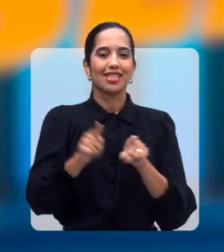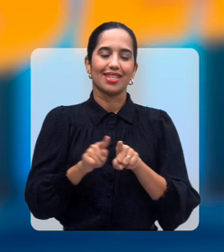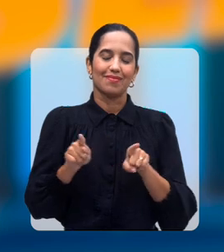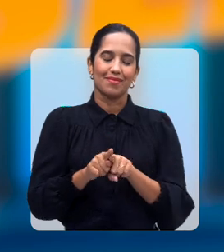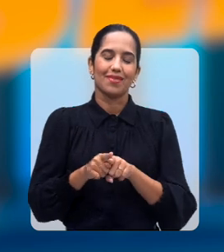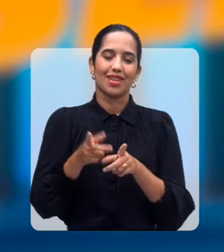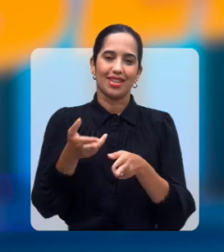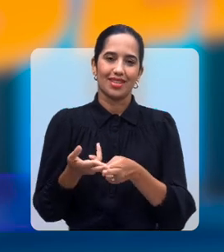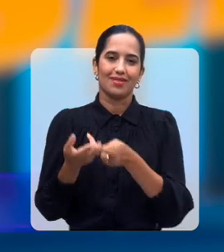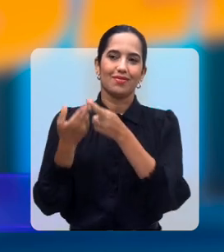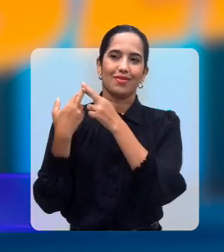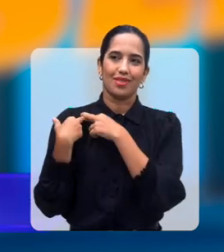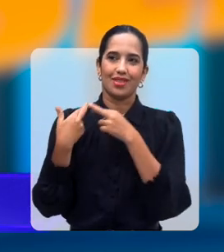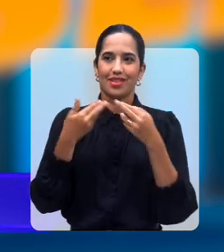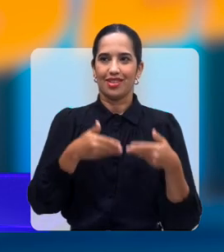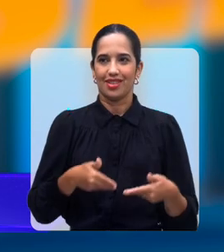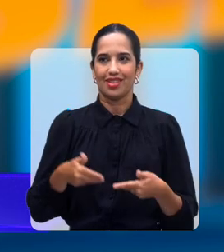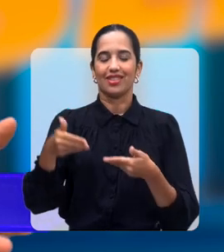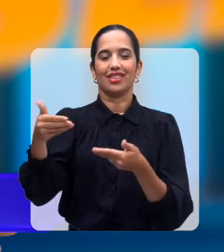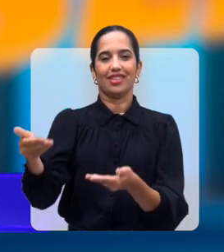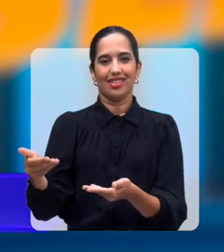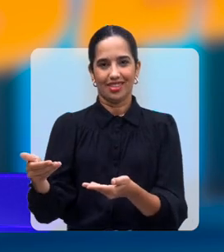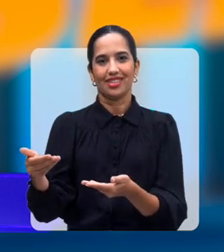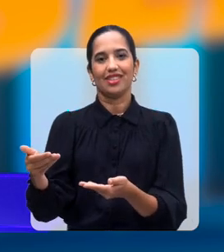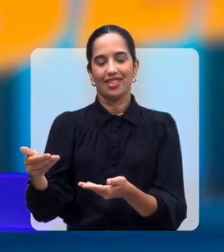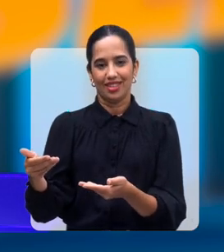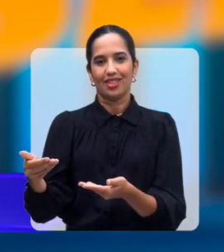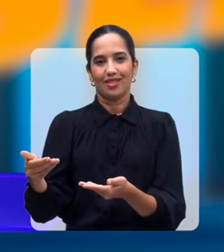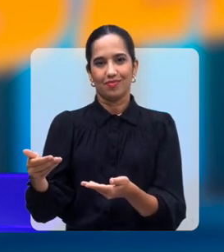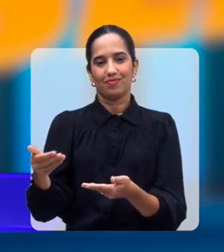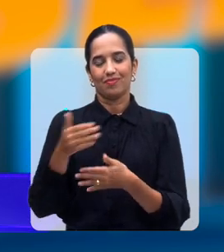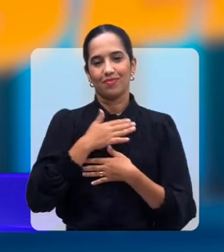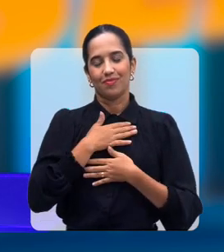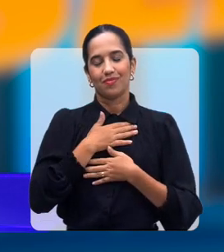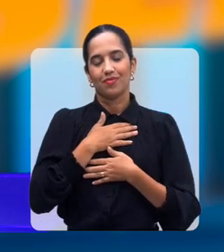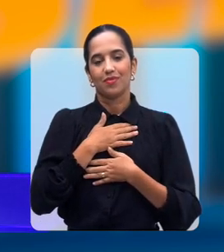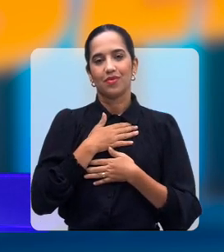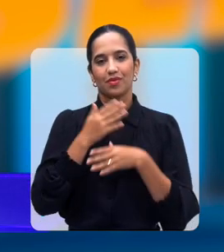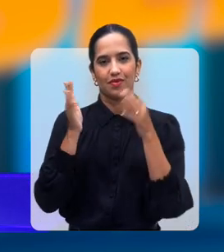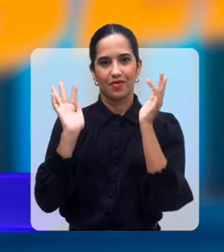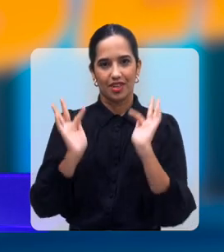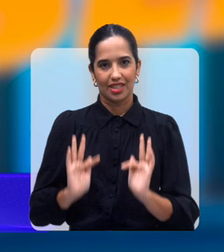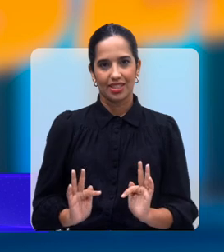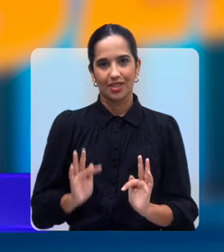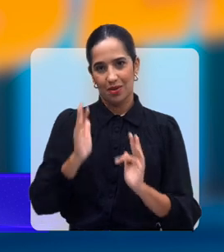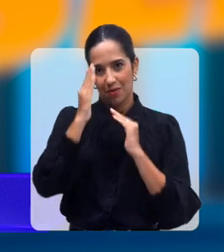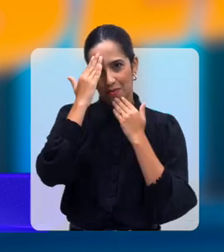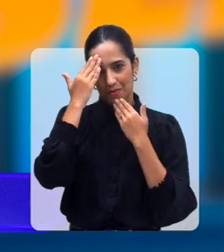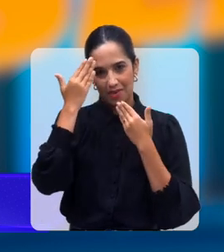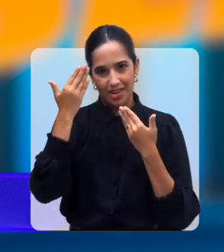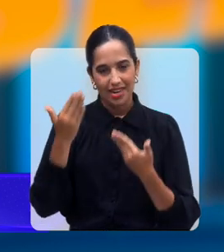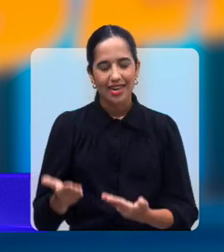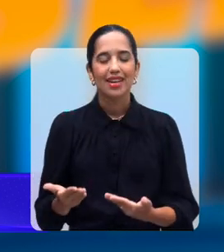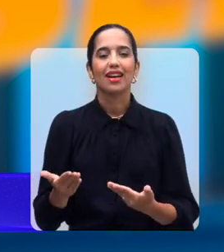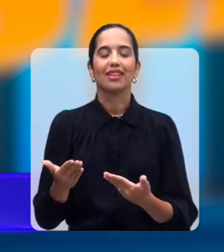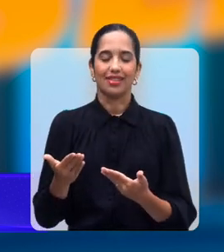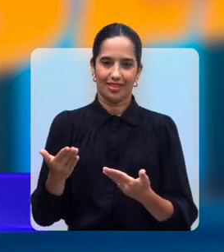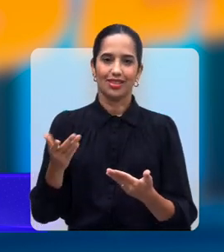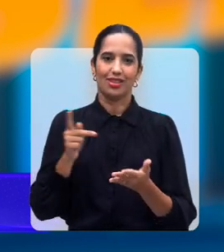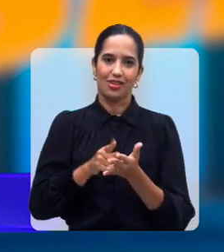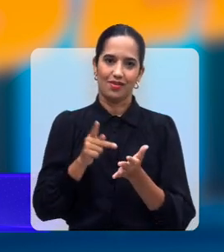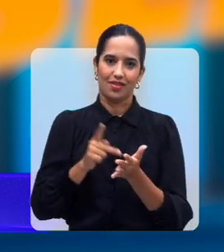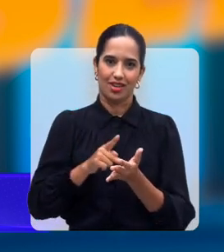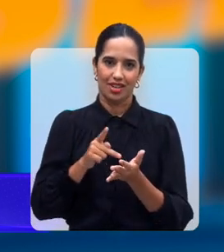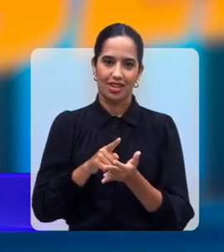o responsável por esse meu convite, por esse convite para mim, para eu vir aqui. E eu fico muito feliz, Chico,